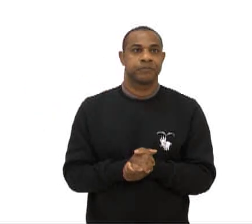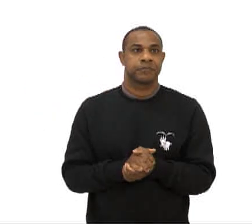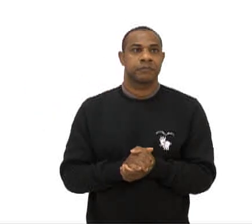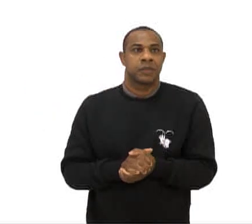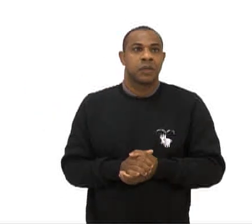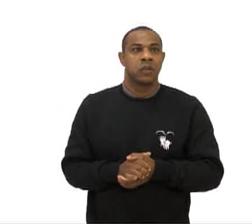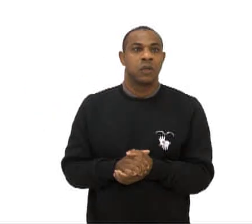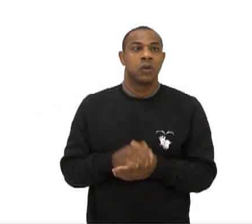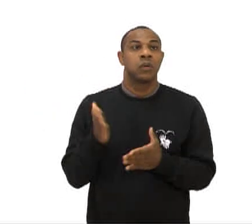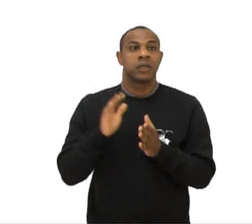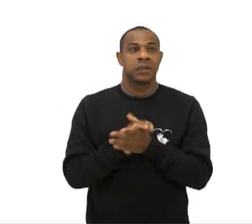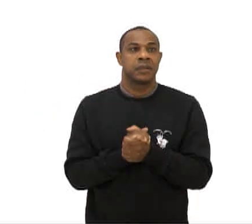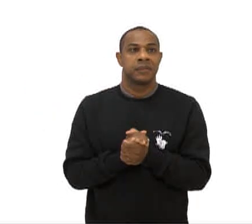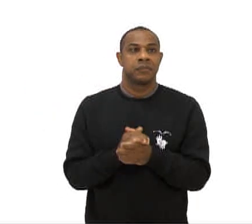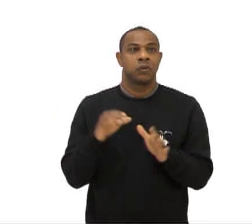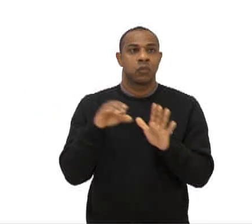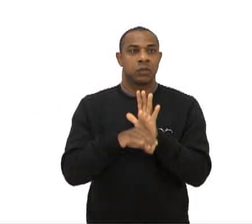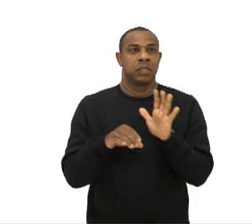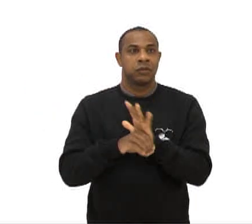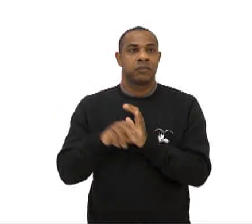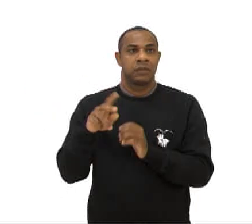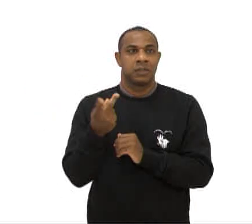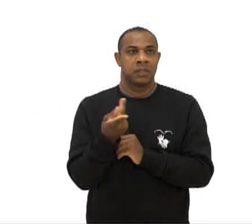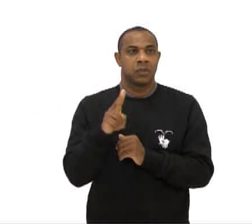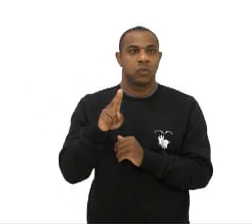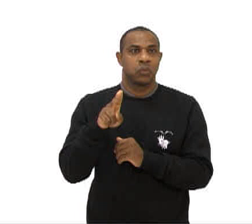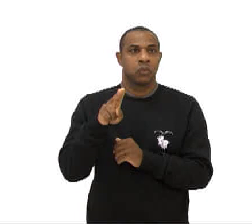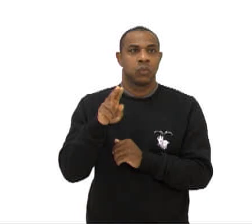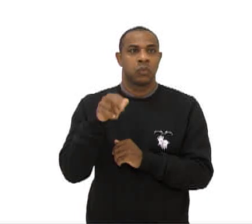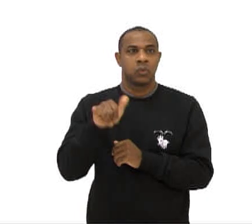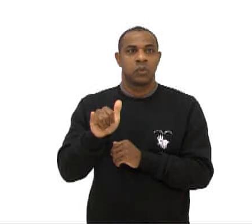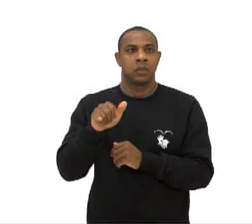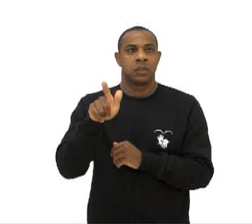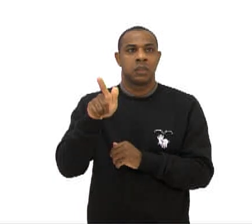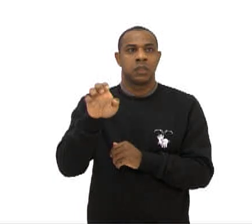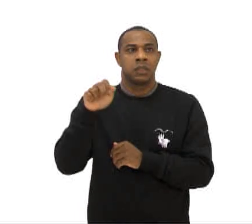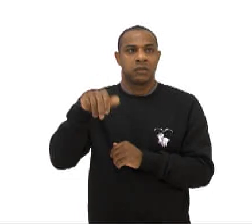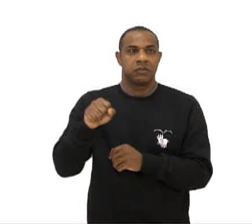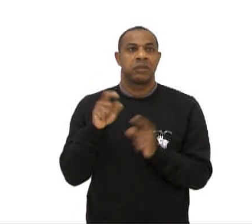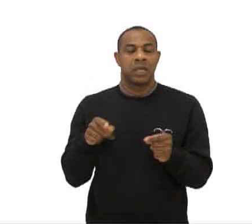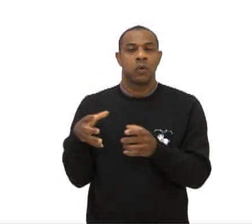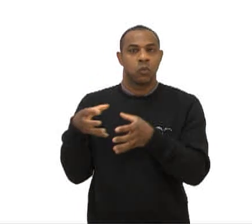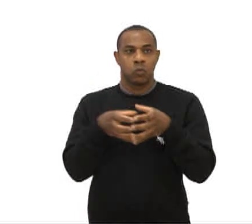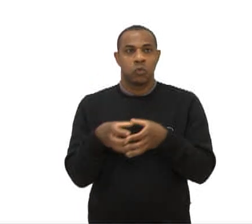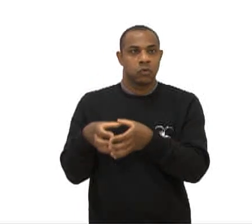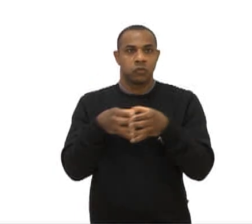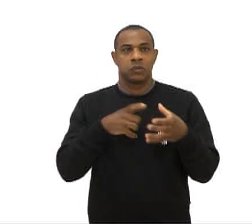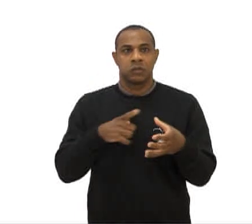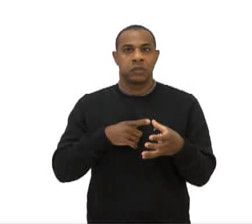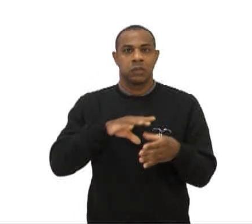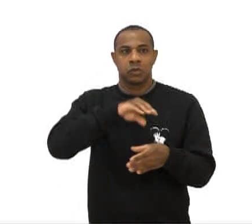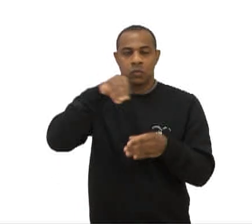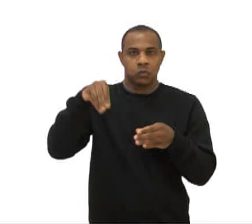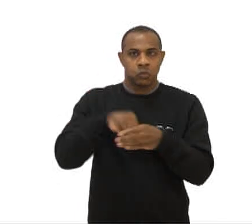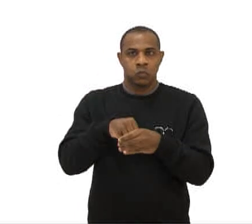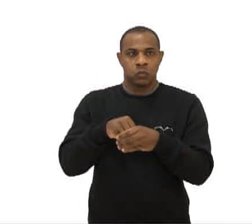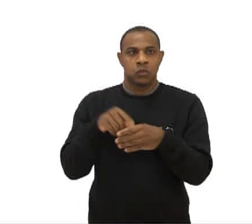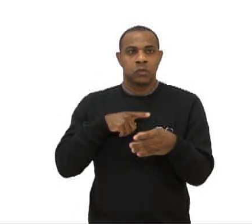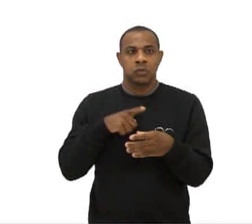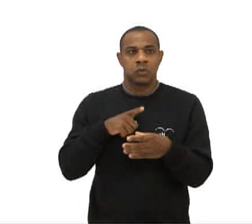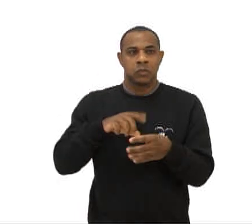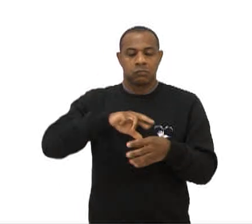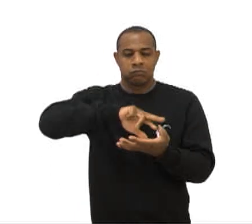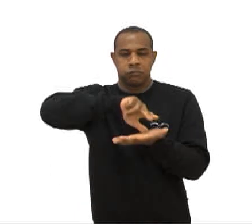na tela. Para as ondas bi- e tridimensionais, define-se frente de onda o conjunto que contém todos os pontos de um determinado